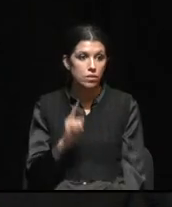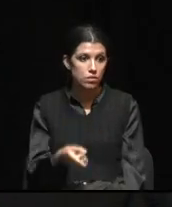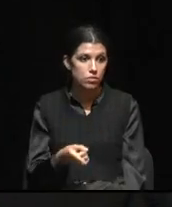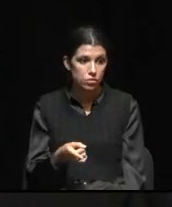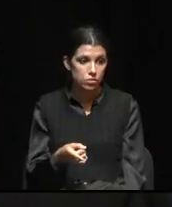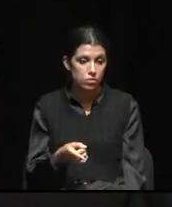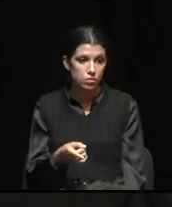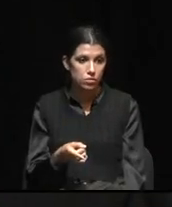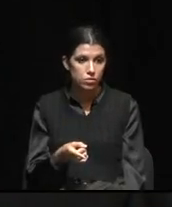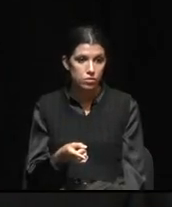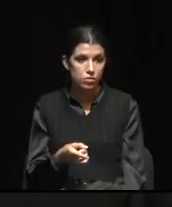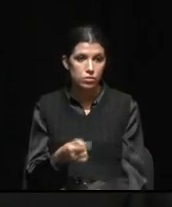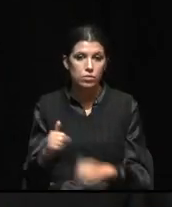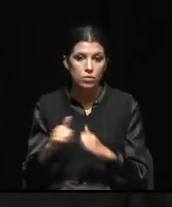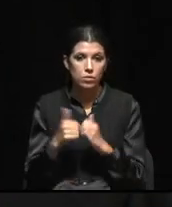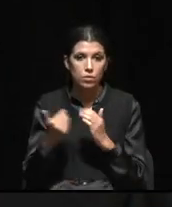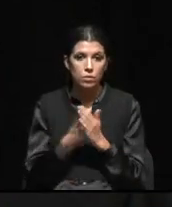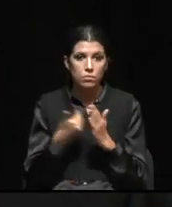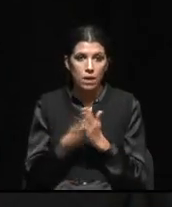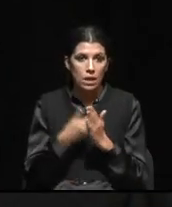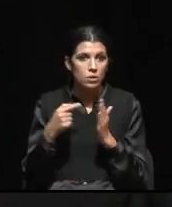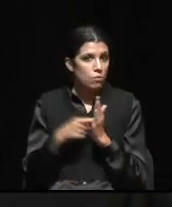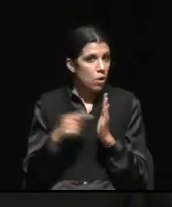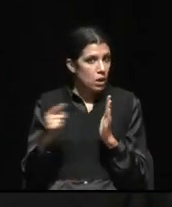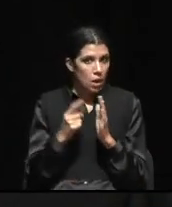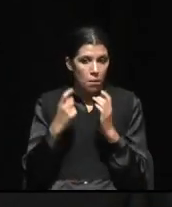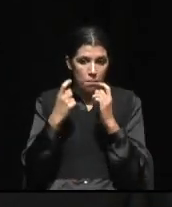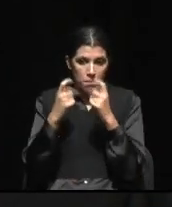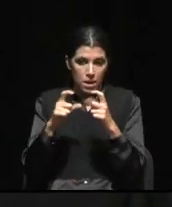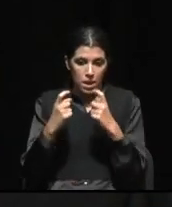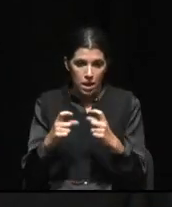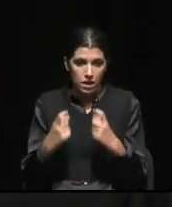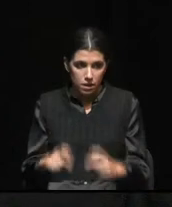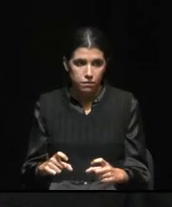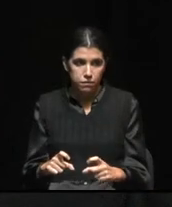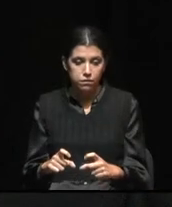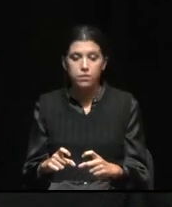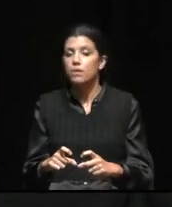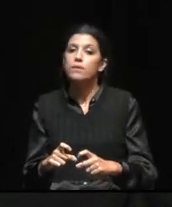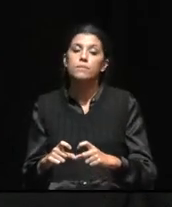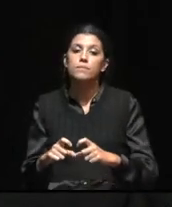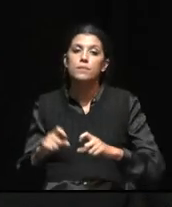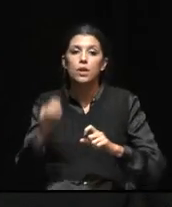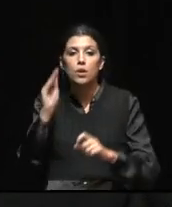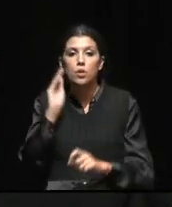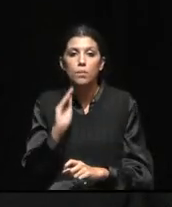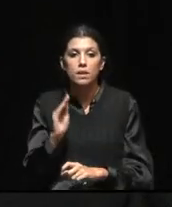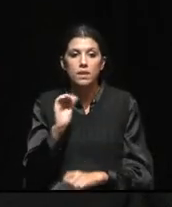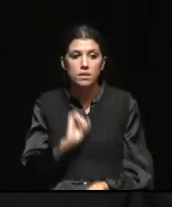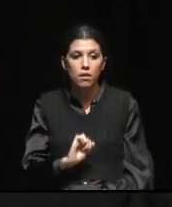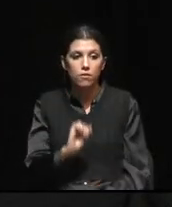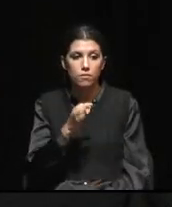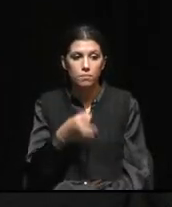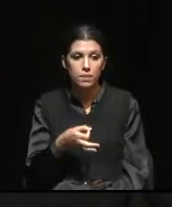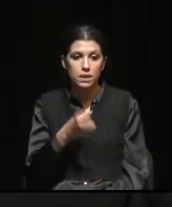contra do documento do PCP da recomendação do